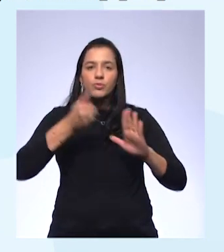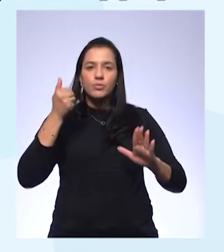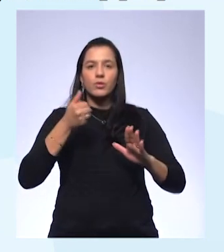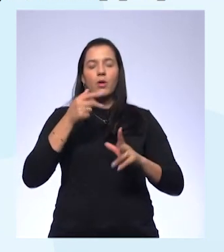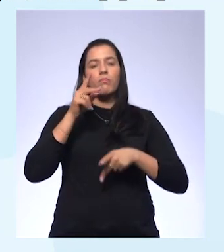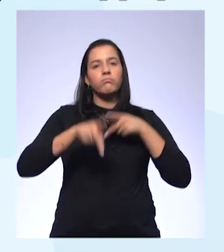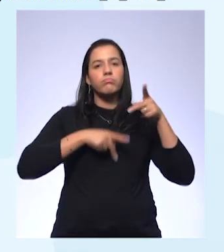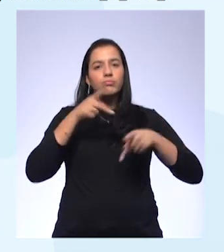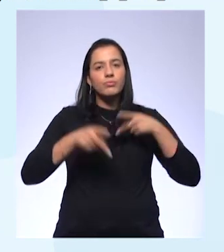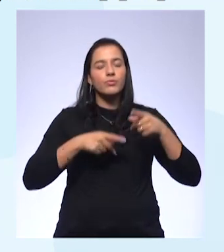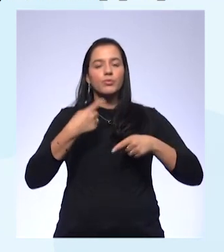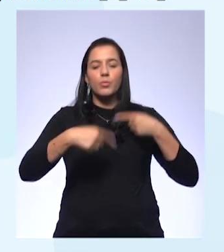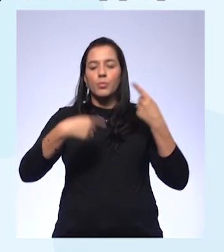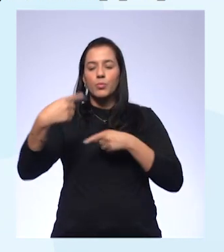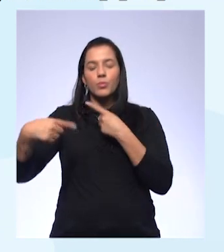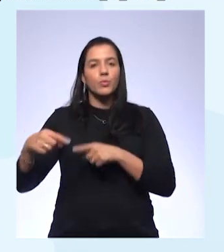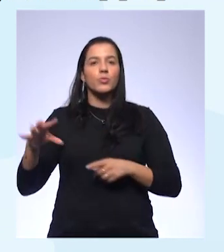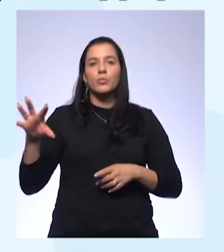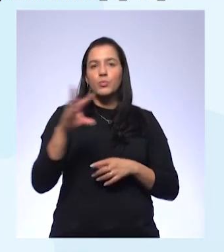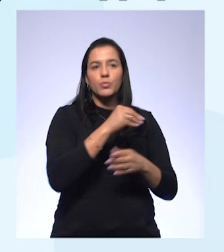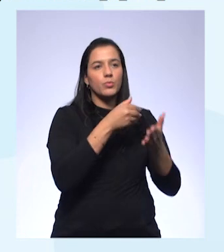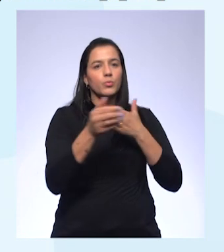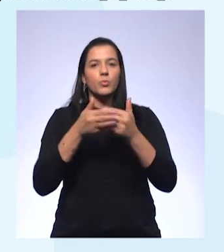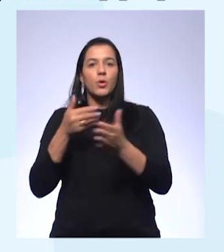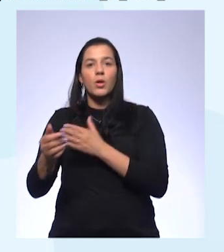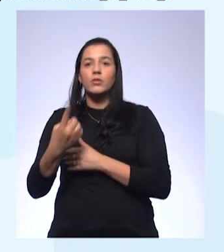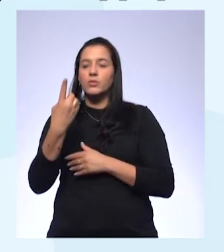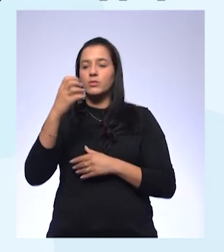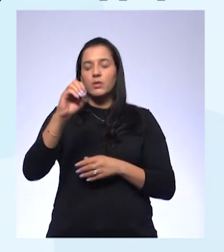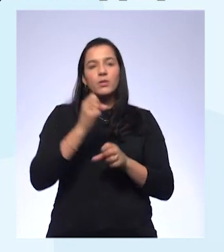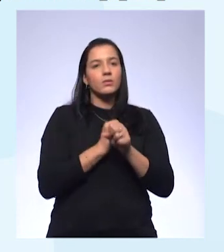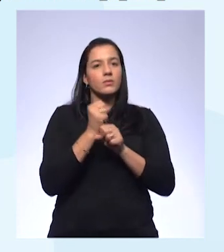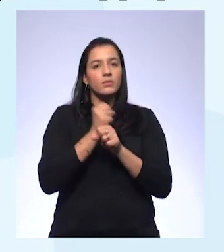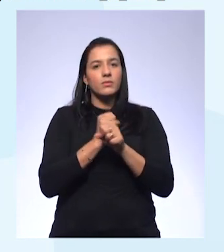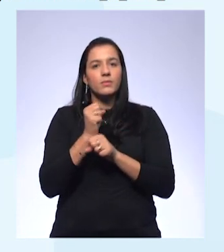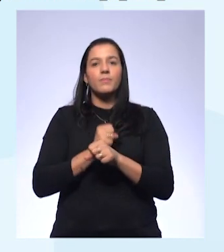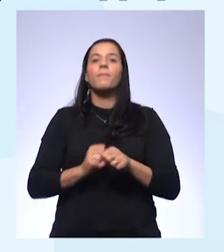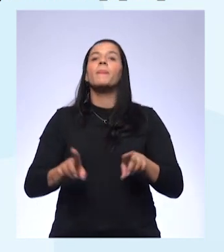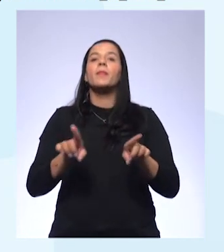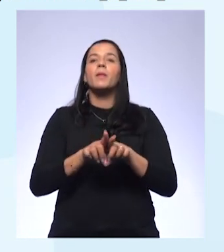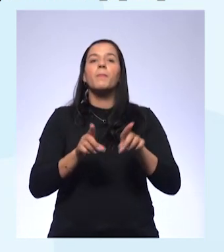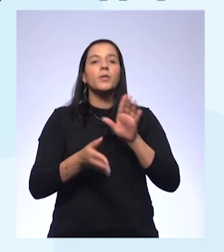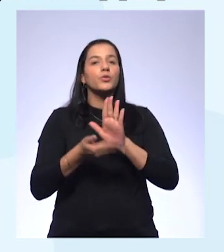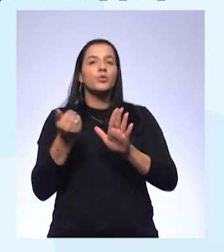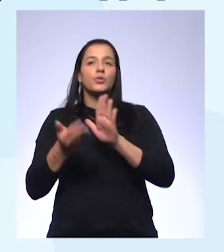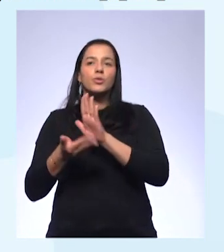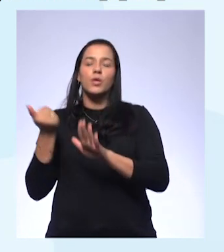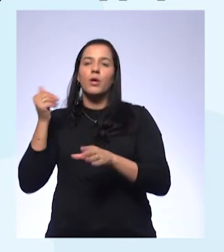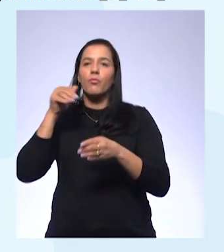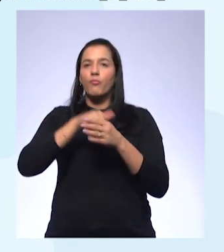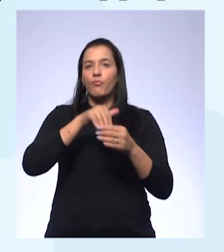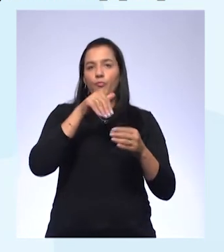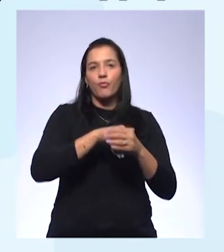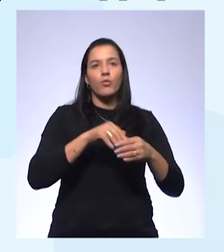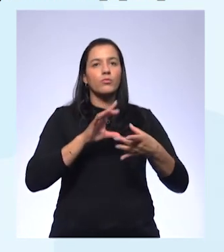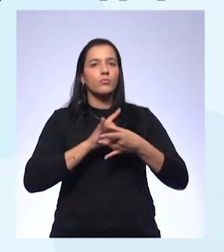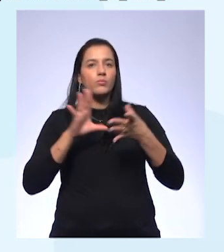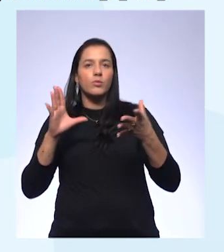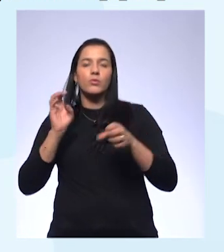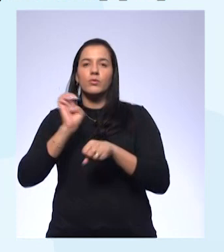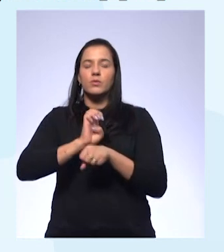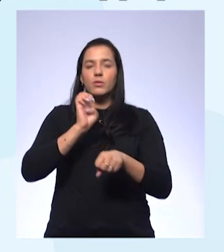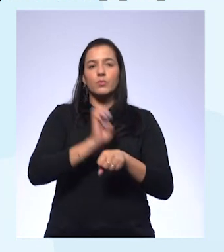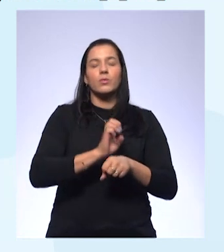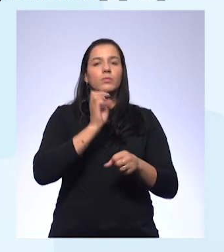políticos de quaisquer cidadãos pelo prazo de 10 anos e cassar mandatos eletivos federais, estaduais e